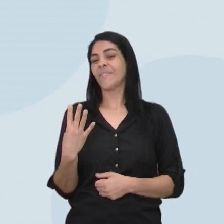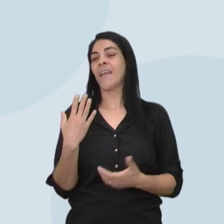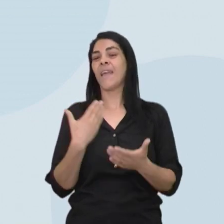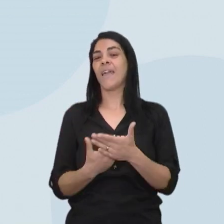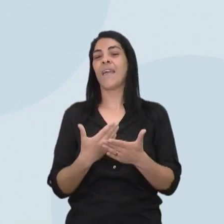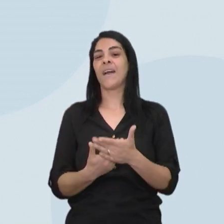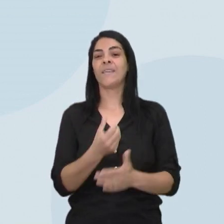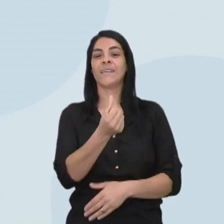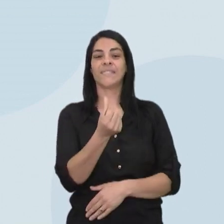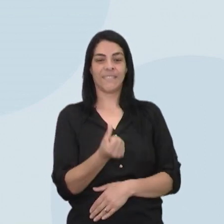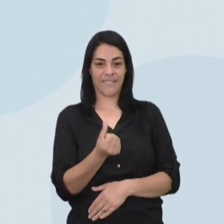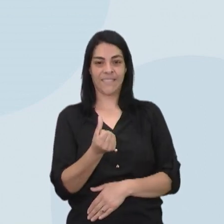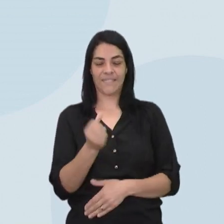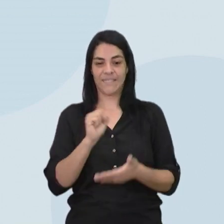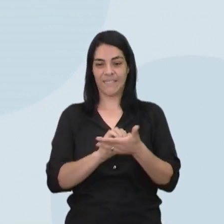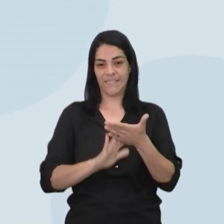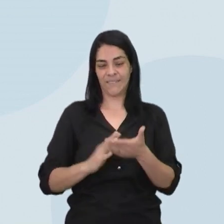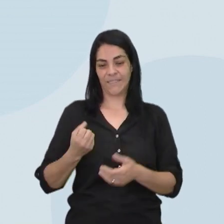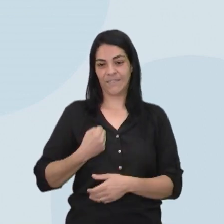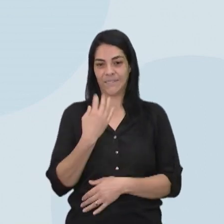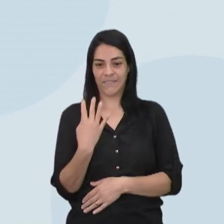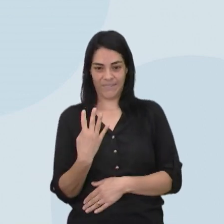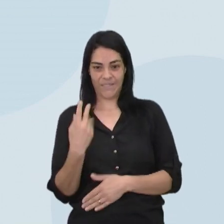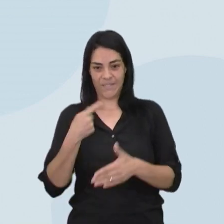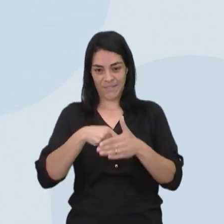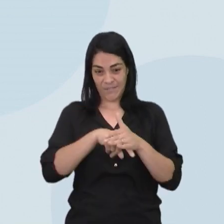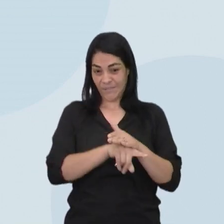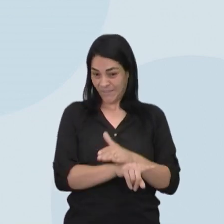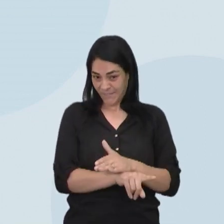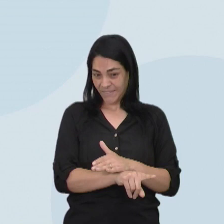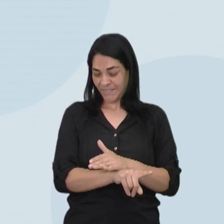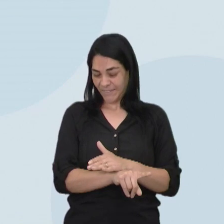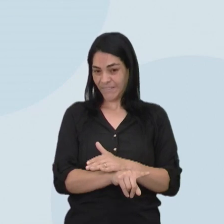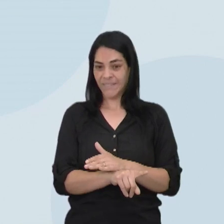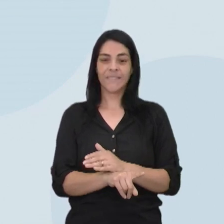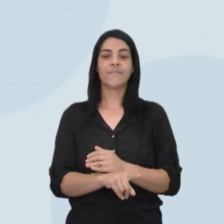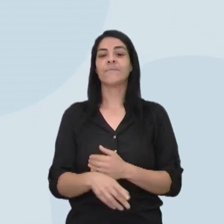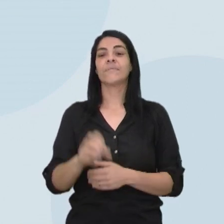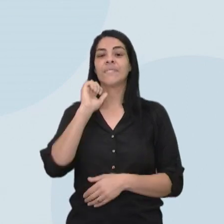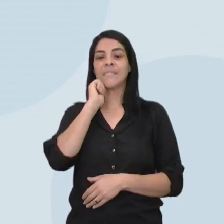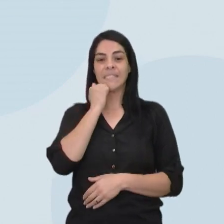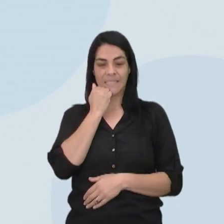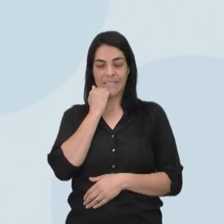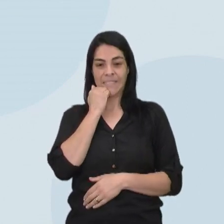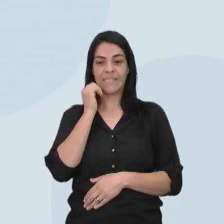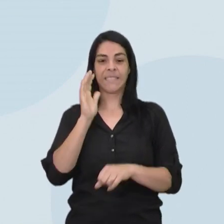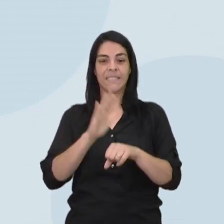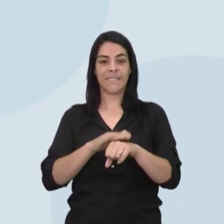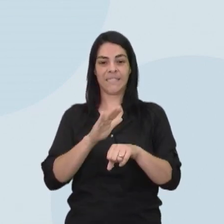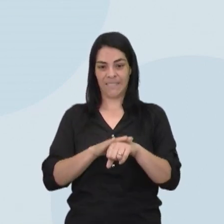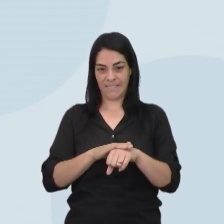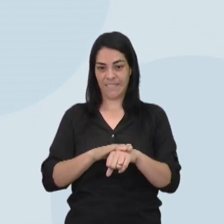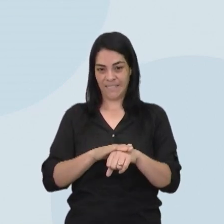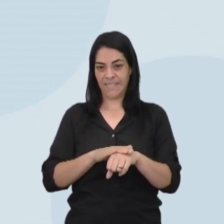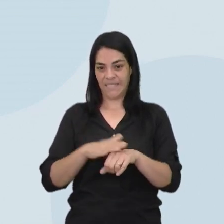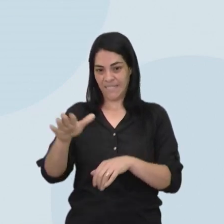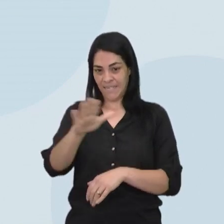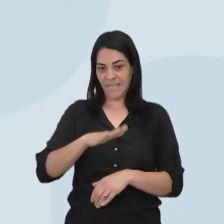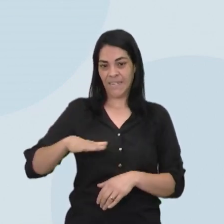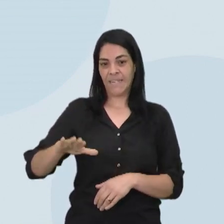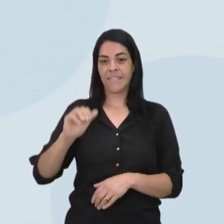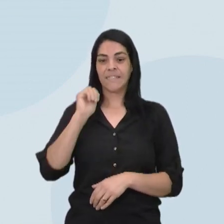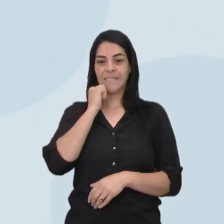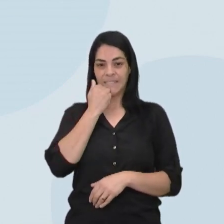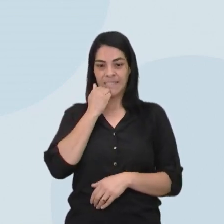atividade 4, tá certo? Nosso aprofundamento, que eu já chamei para vocês, Ciência em Ação. A área de Ciências da Natureza e